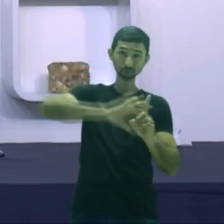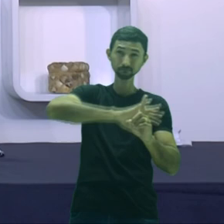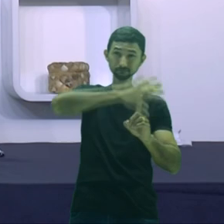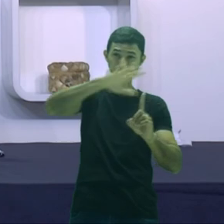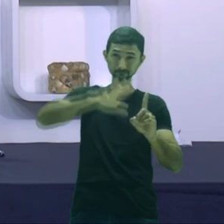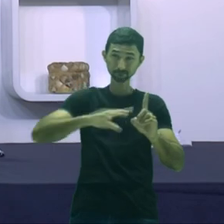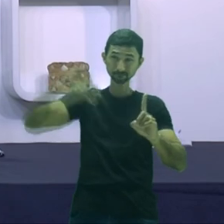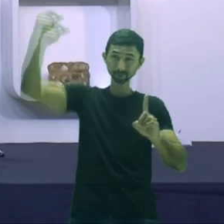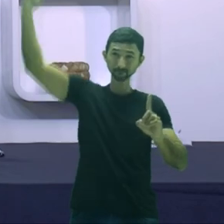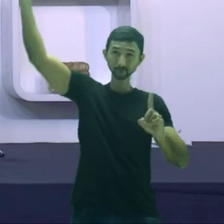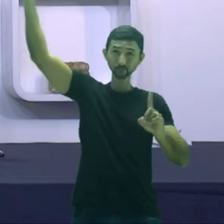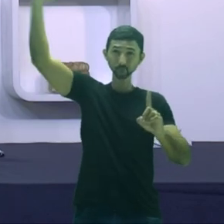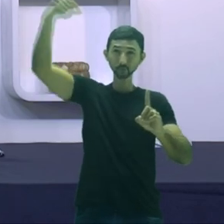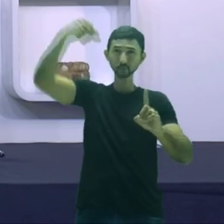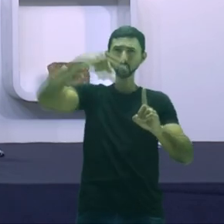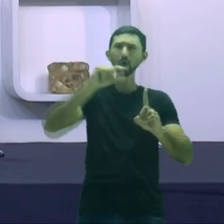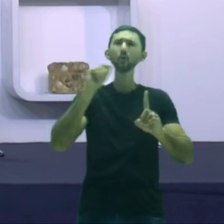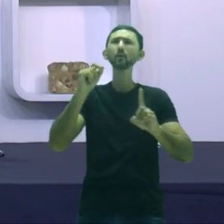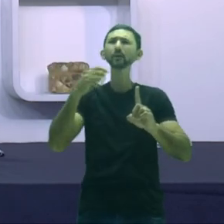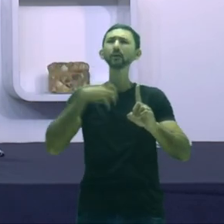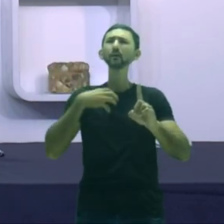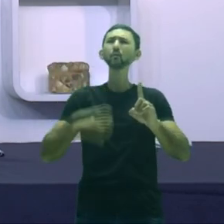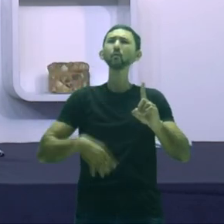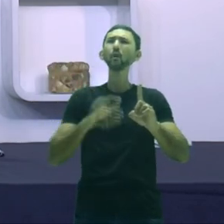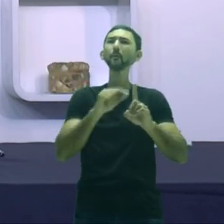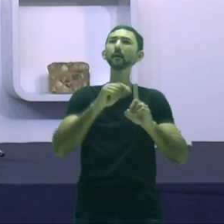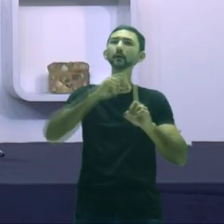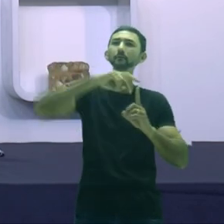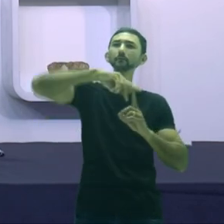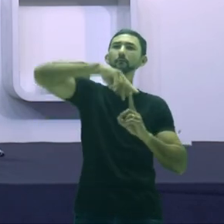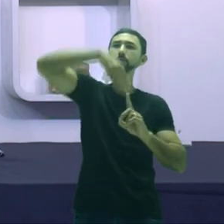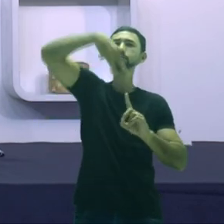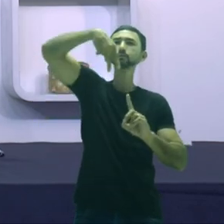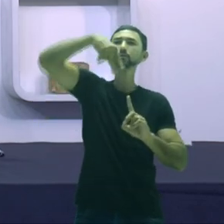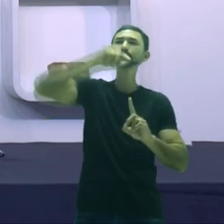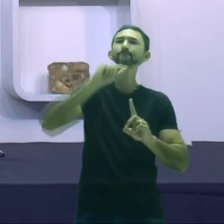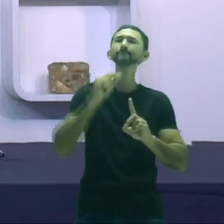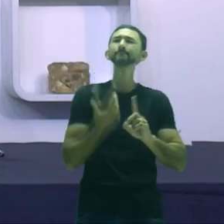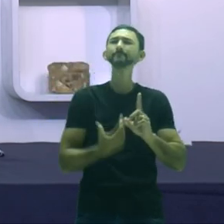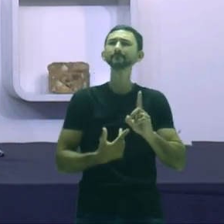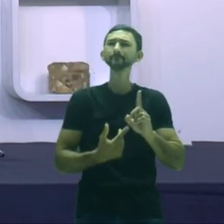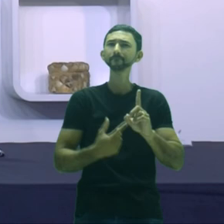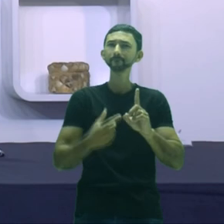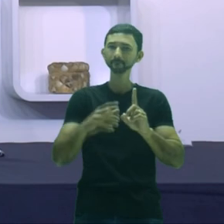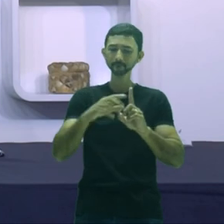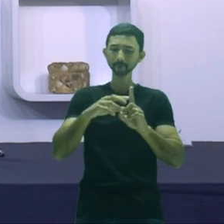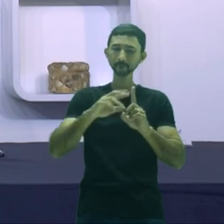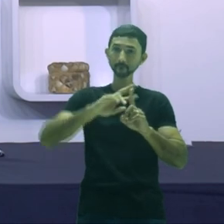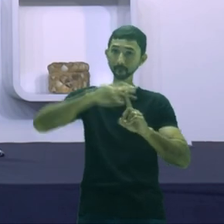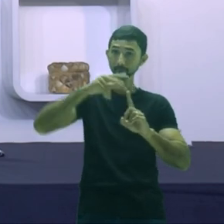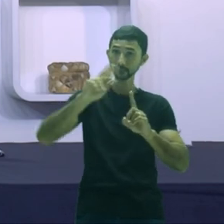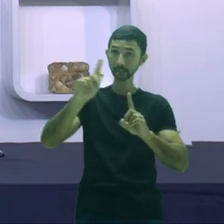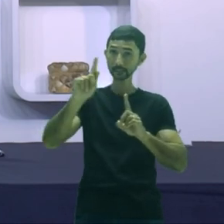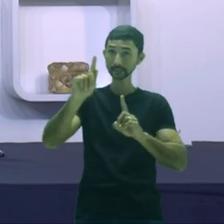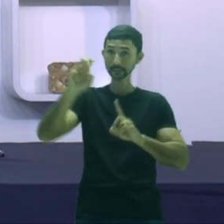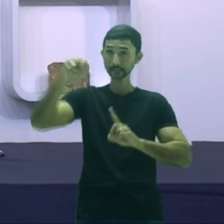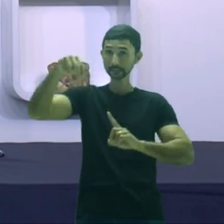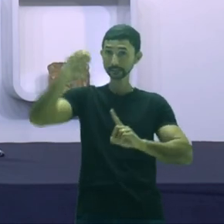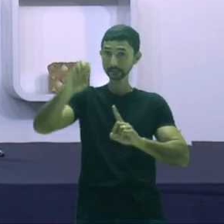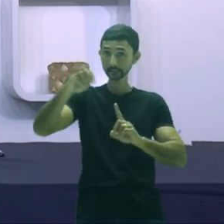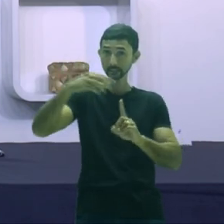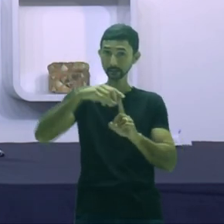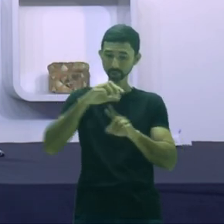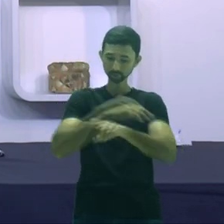a tendência, pessoal, do seu gene? Né, qual a tendência do seu gene? Estão nas suas células